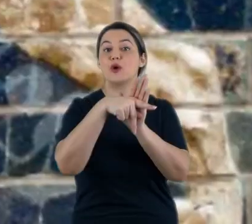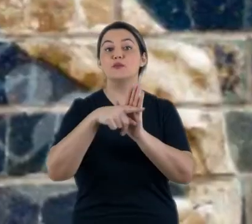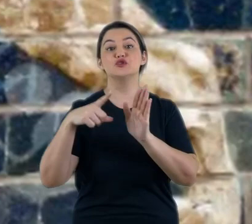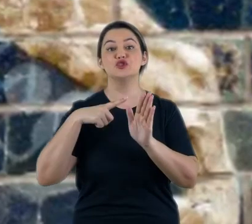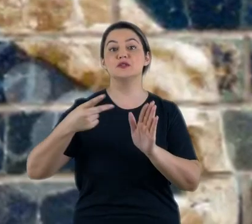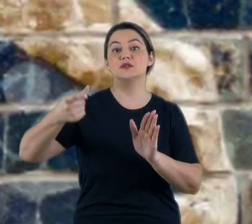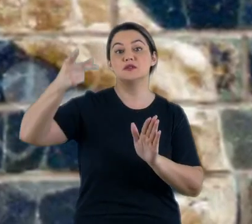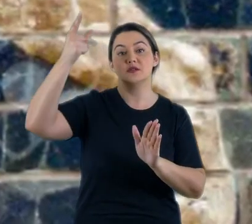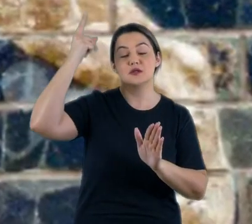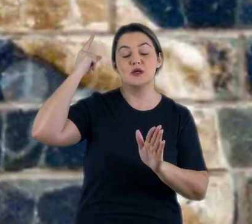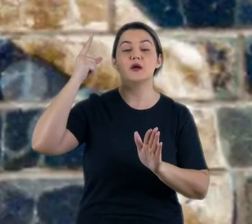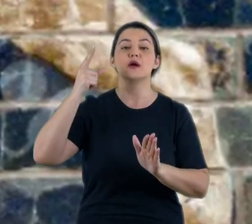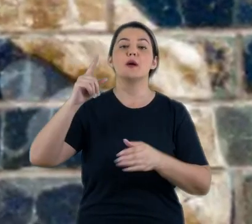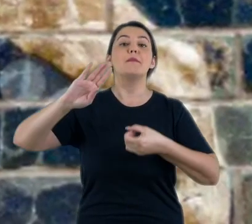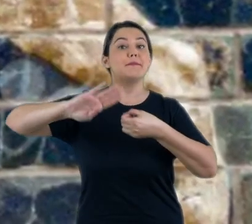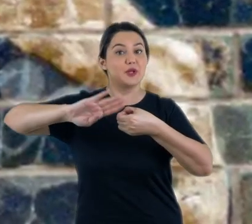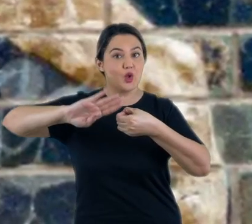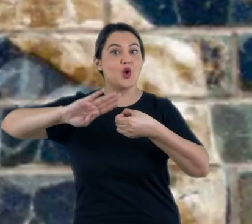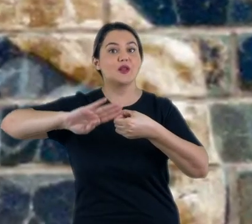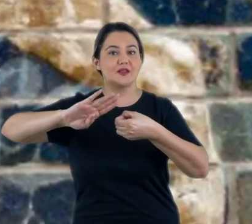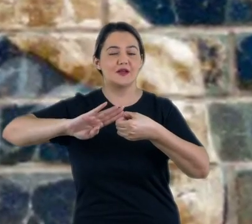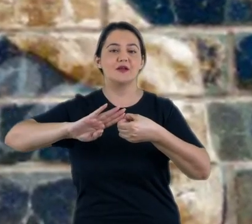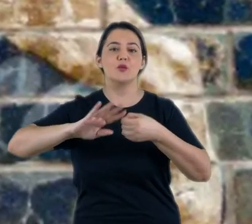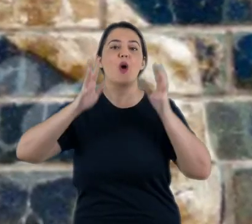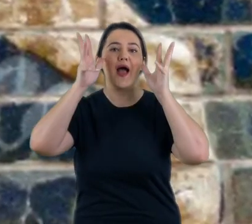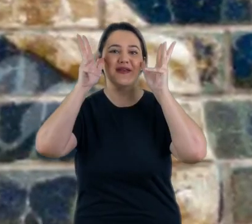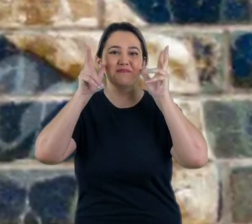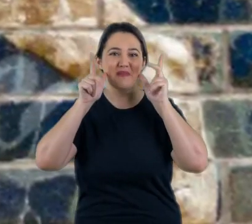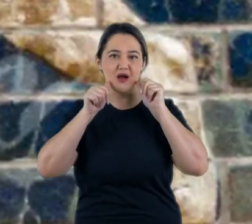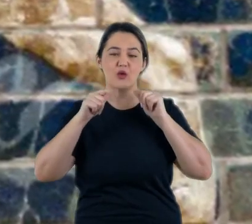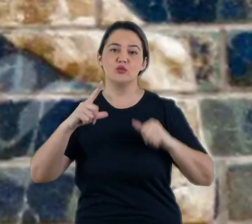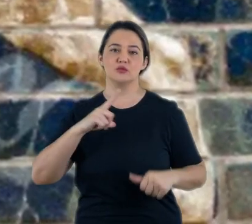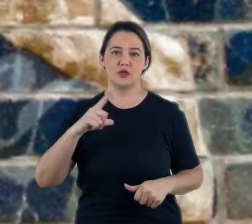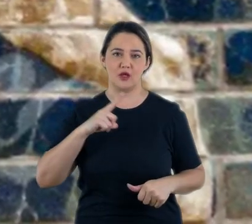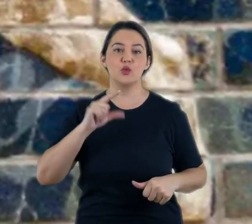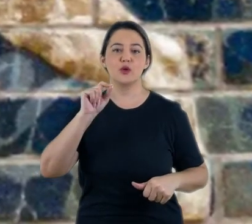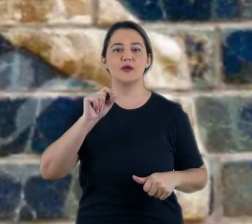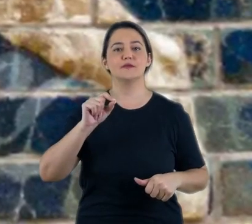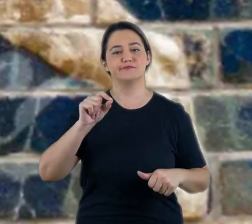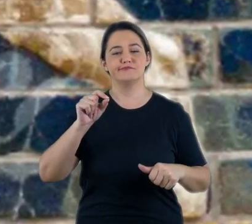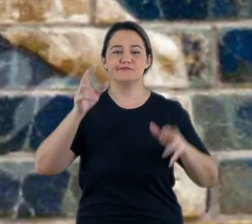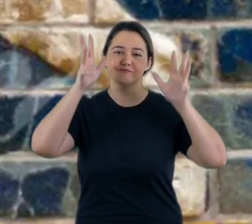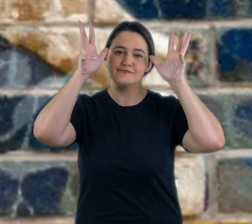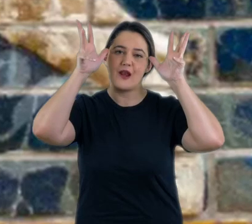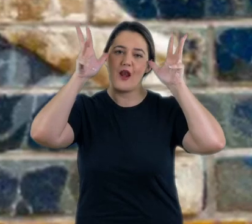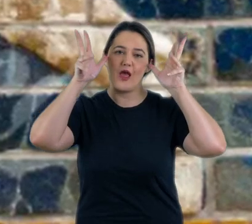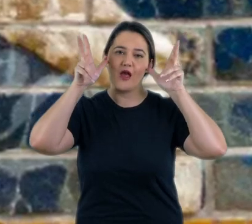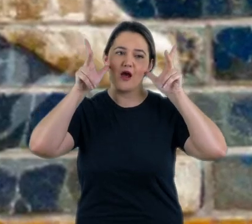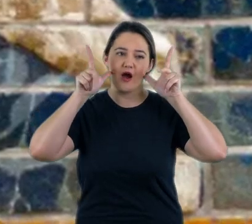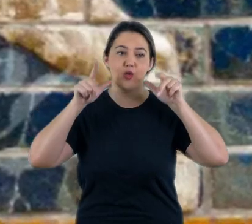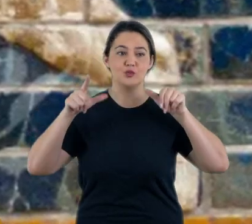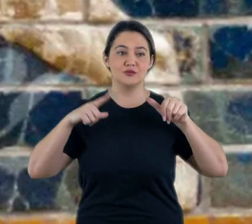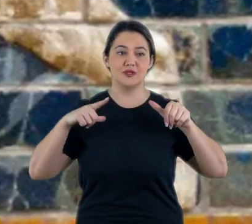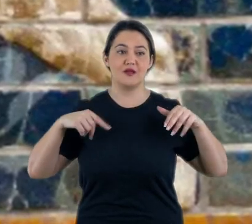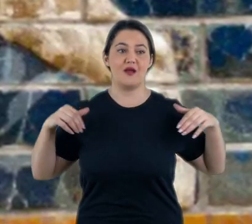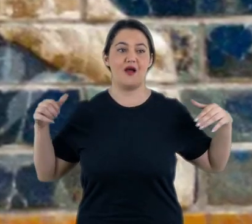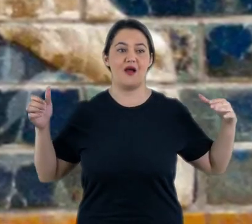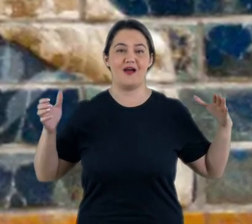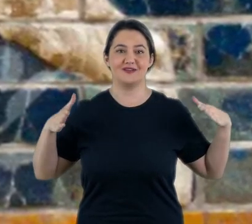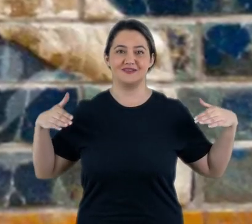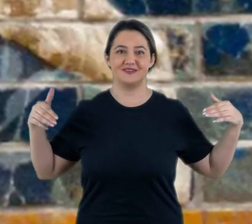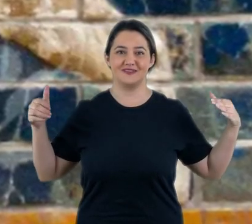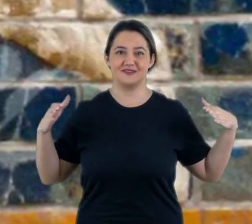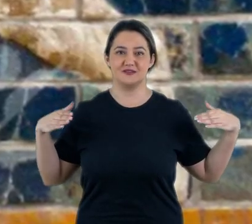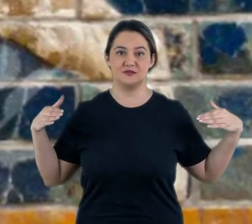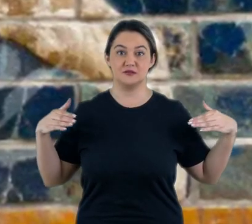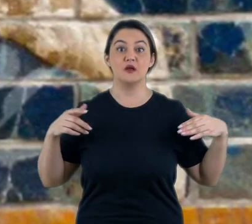Os animais que você vê ali, todos entalhados, são leões feitos com asas. Estes animais foram